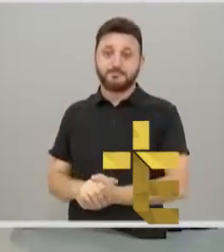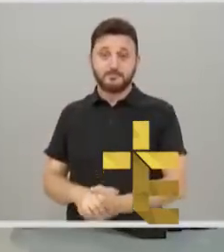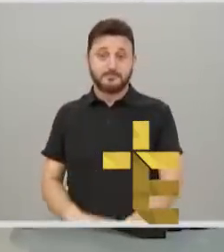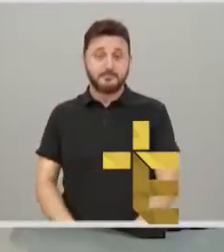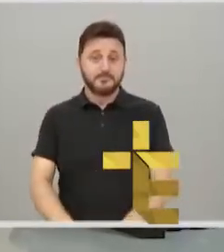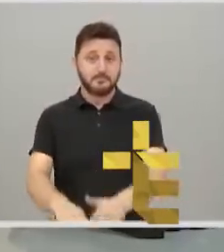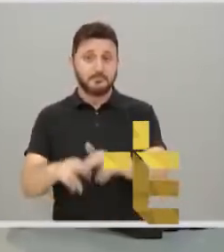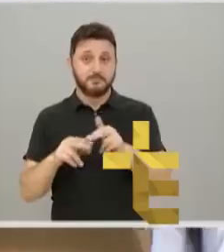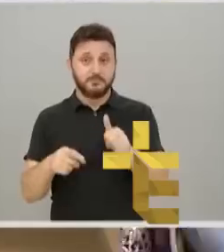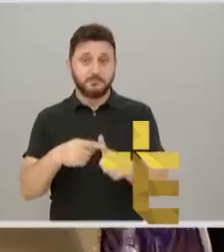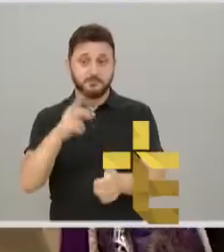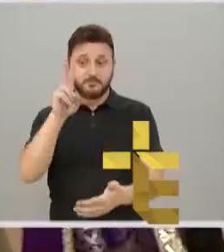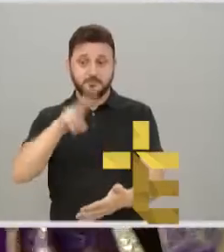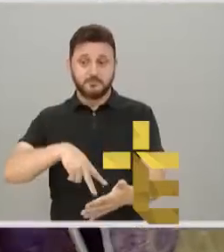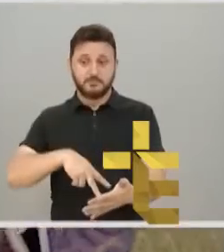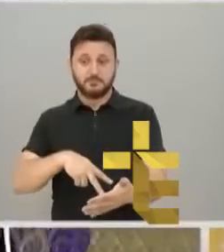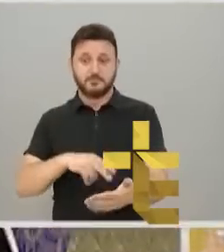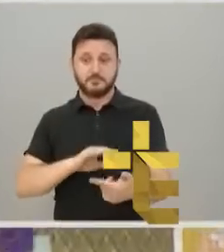Por isso a primeira leitura